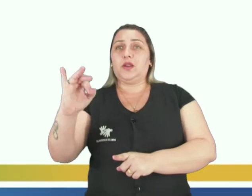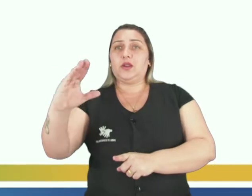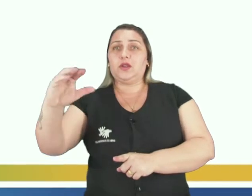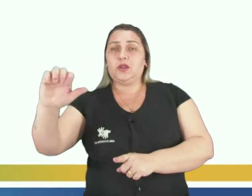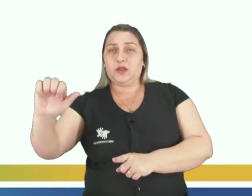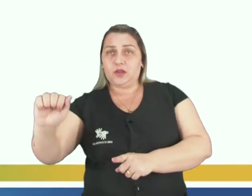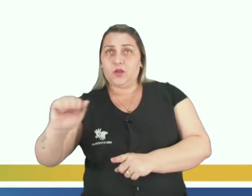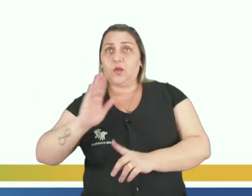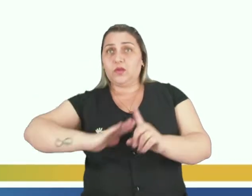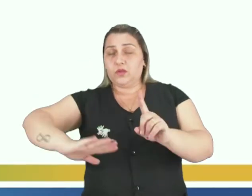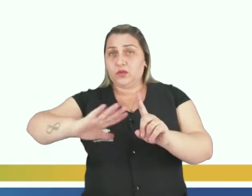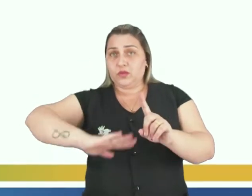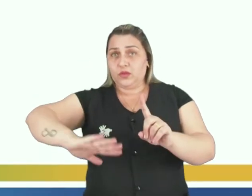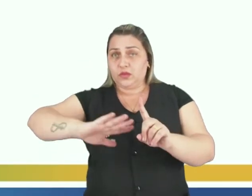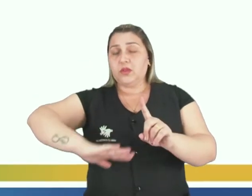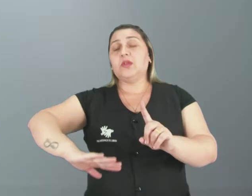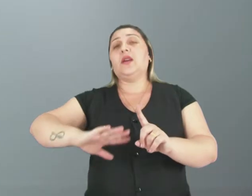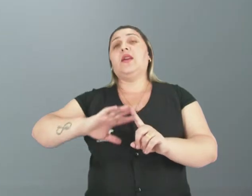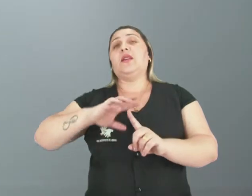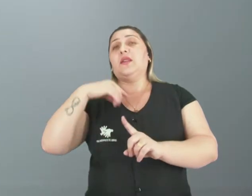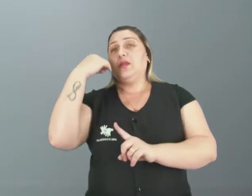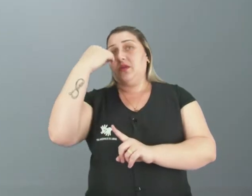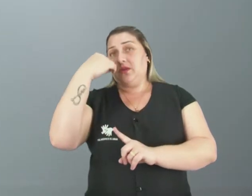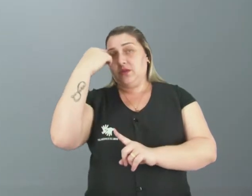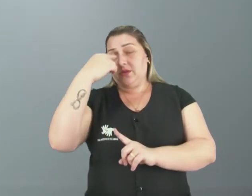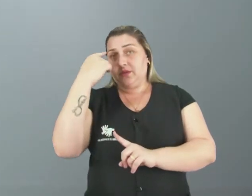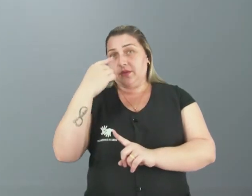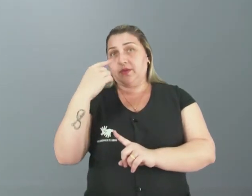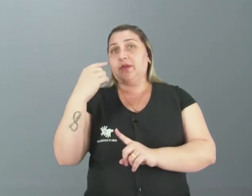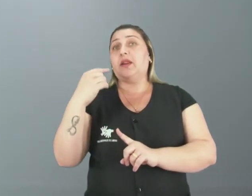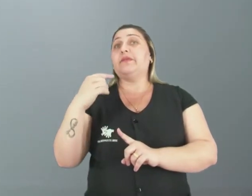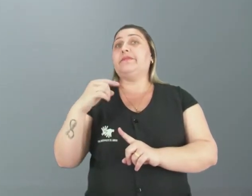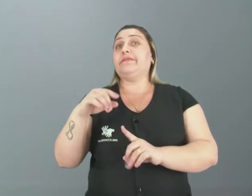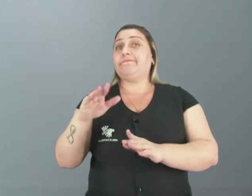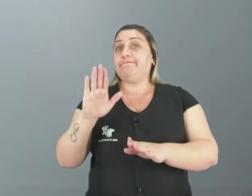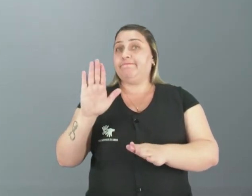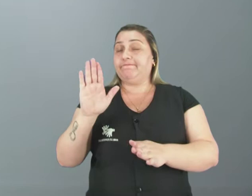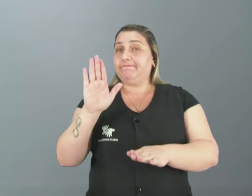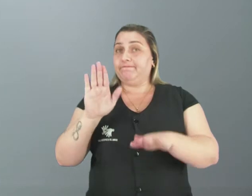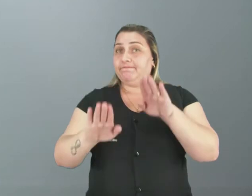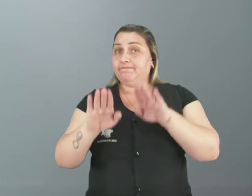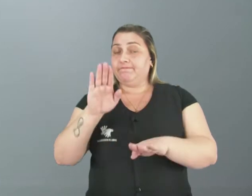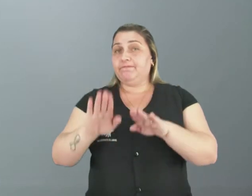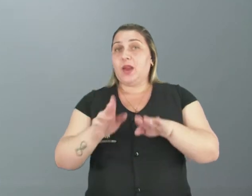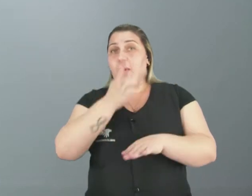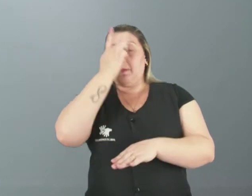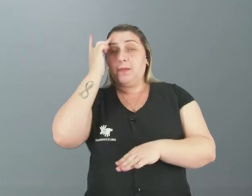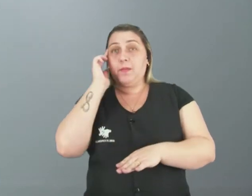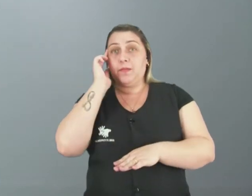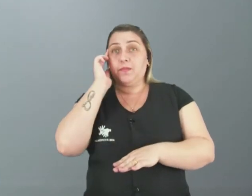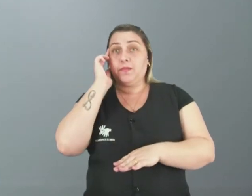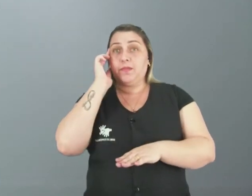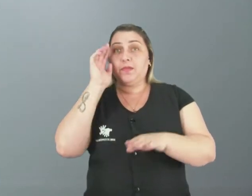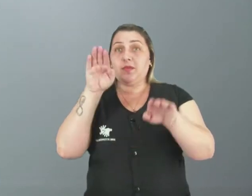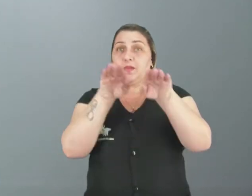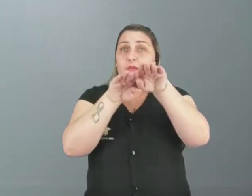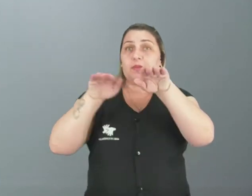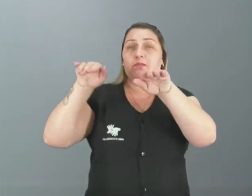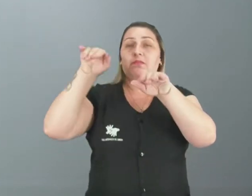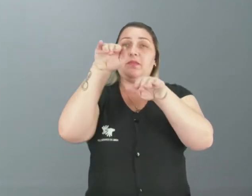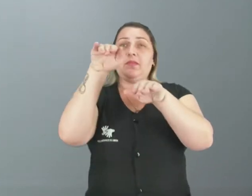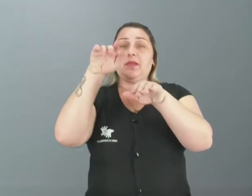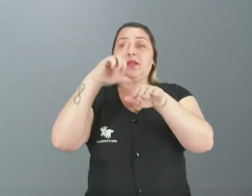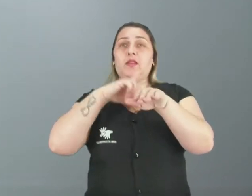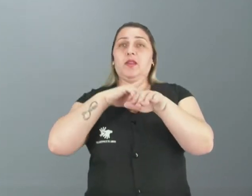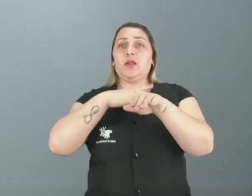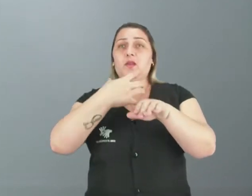língua espanhola, que são aquelas variações de acordo com a classe social, certo? Uma pessoa que tem um nível social um pouco maior tem